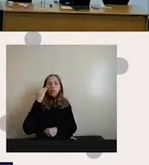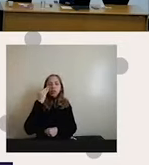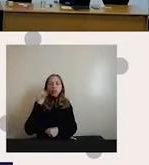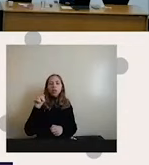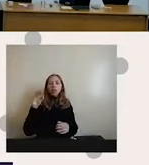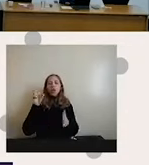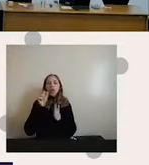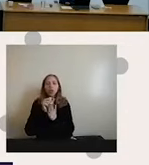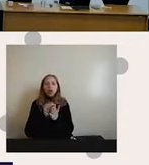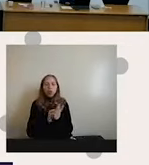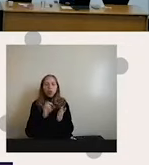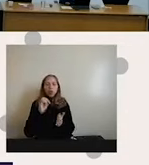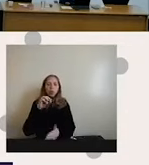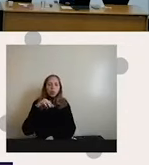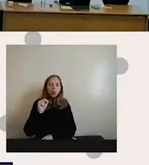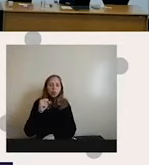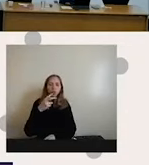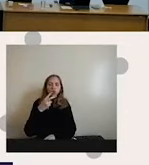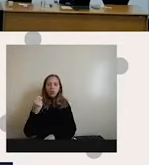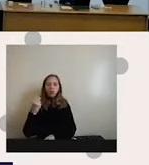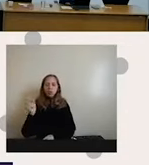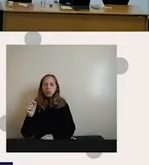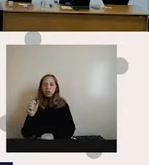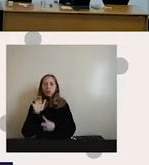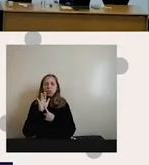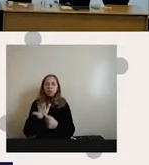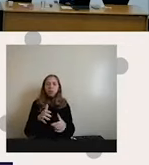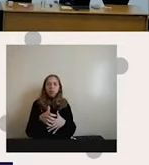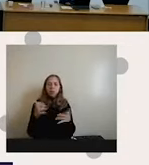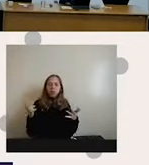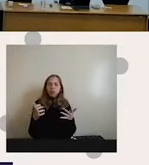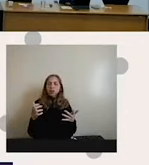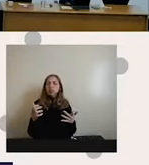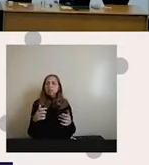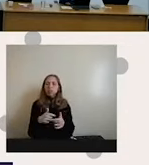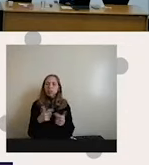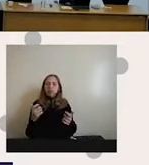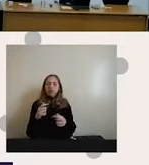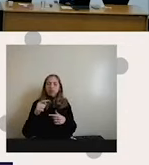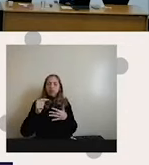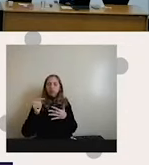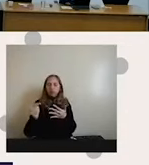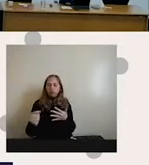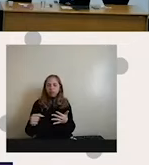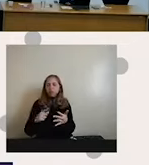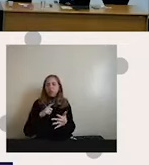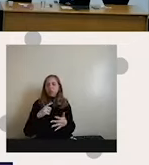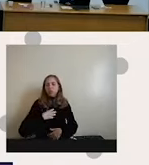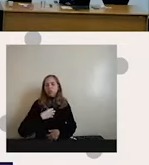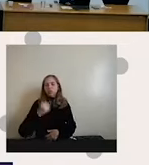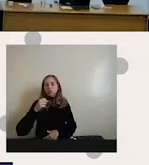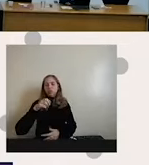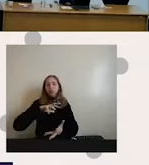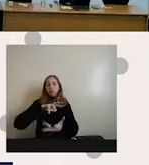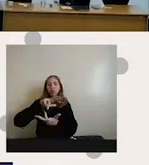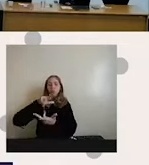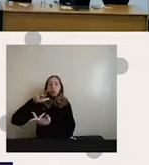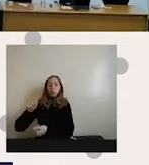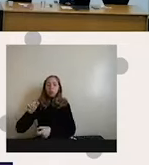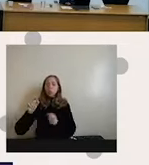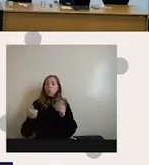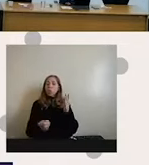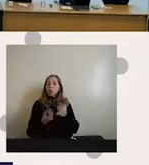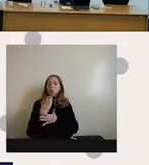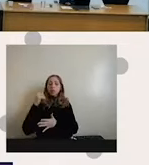que os maiores casos, os maiores índices, estatísticas de suicídio que nós temos ao redor do mundo, historicamente, se dão